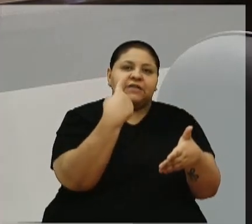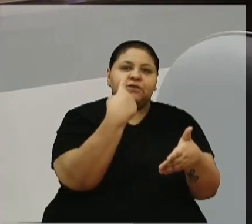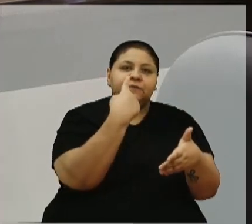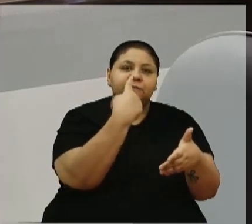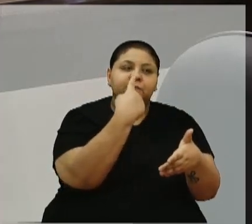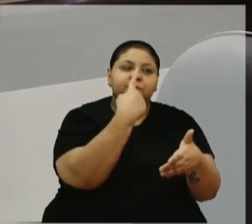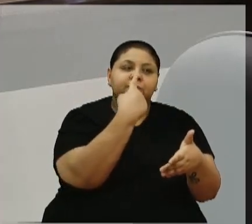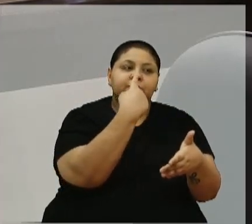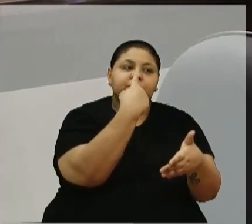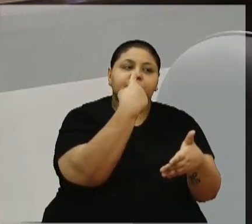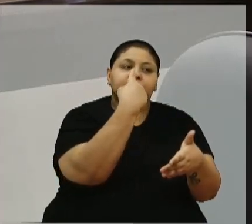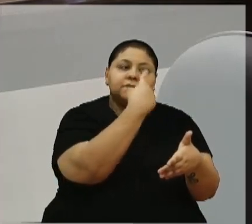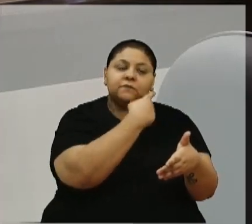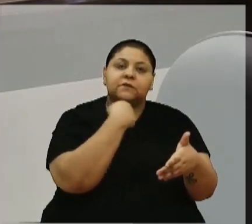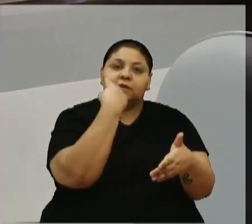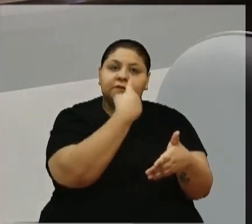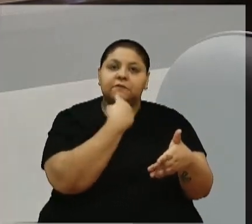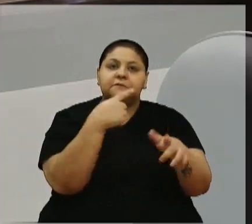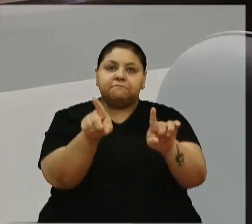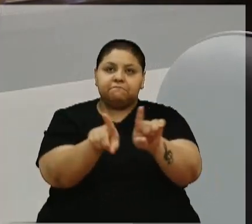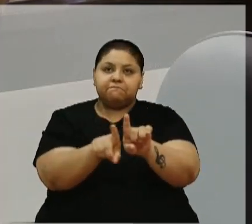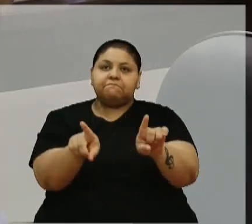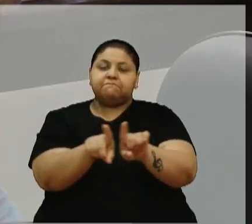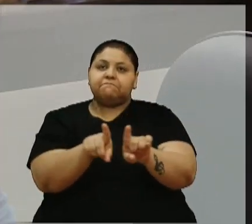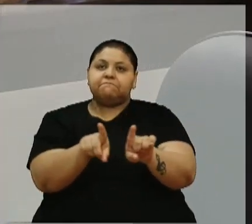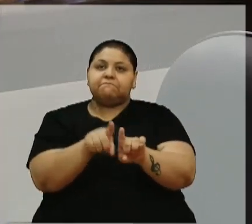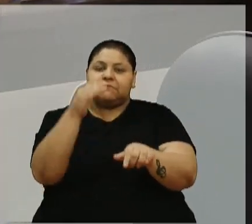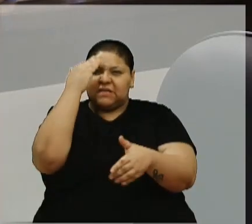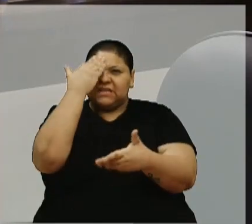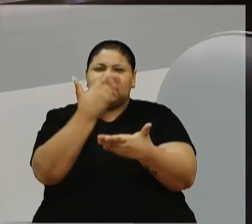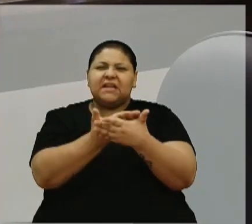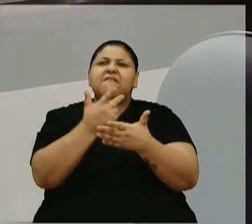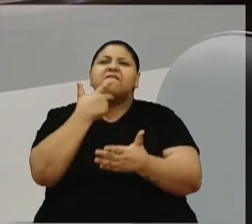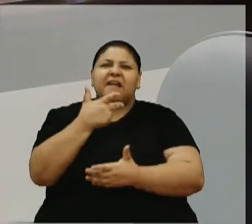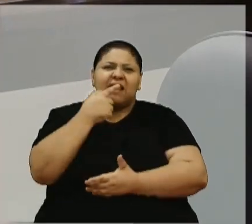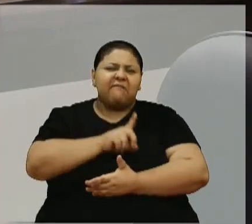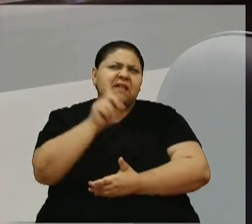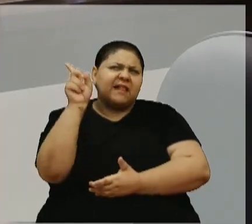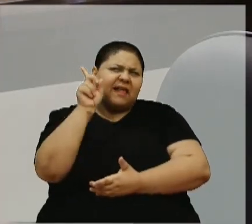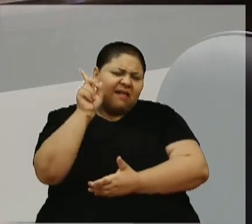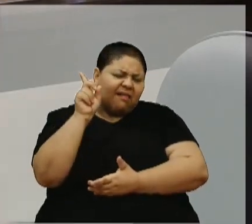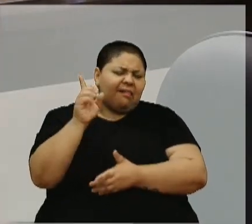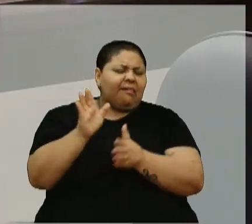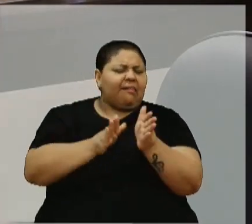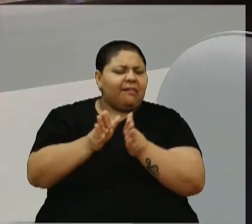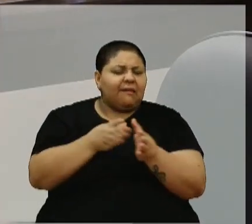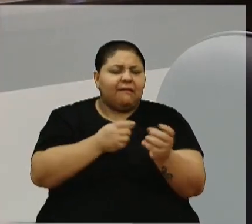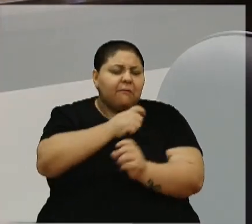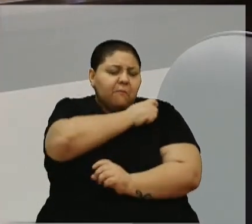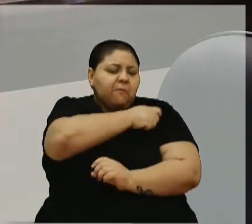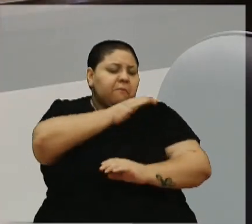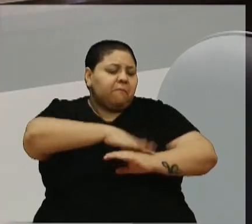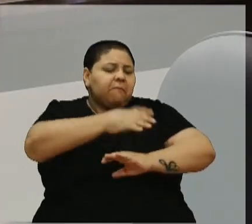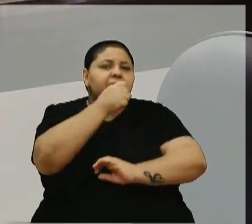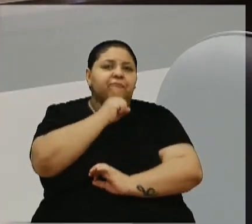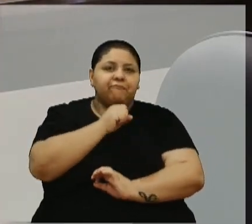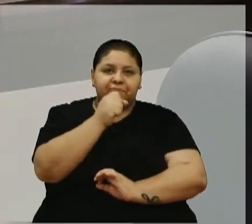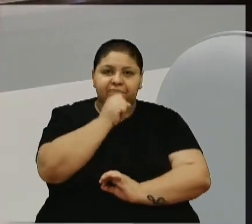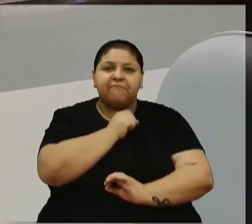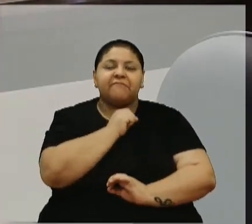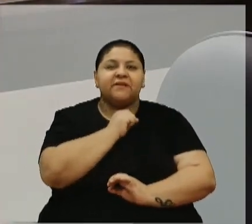de hoje. Contavam também que naquela época muitos alunos mais velhos